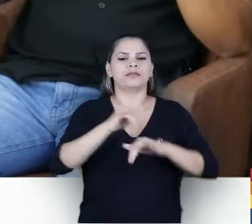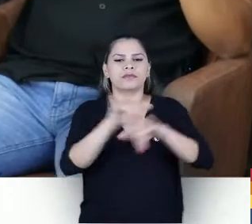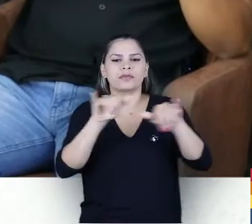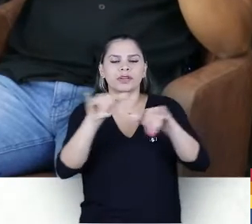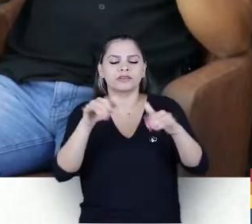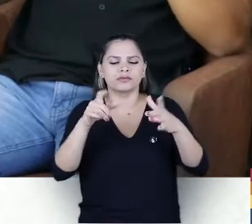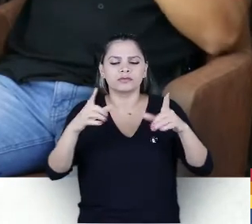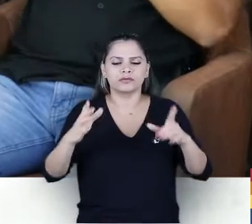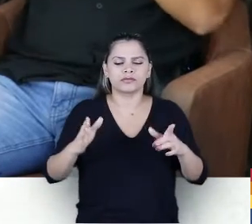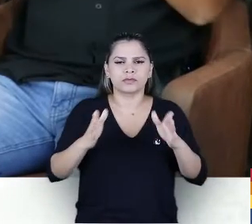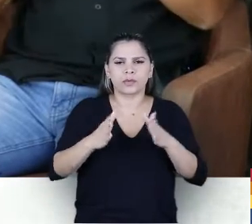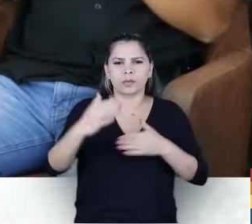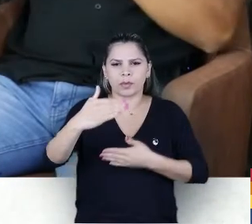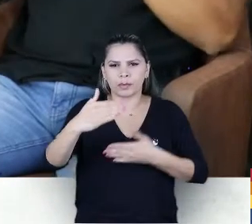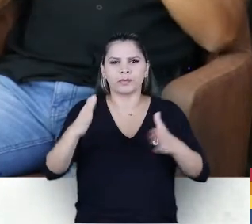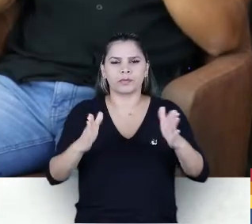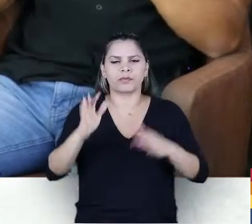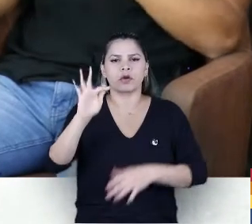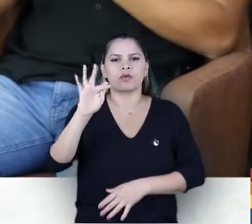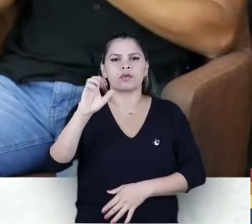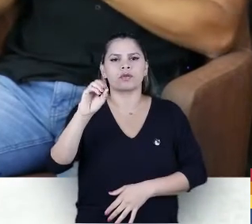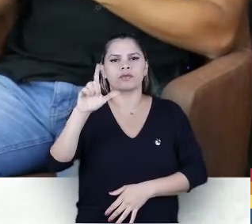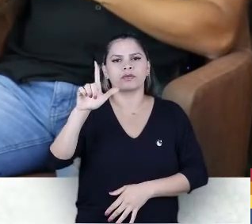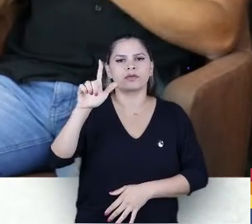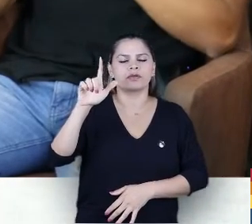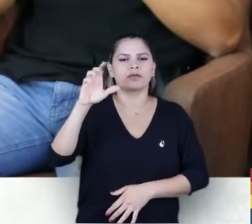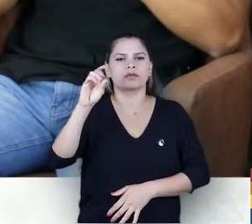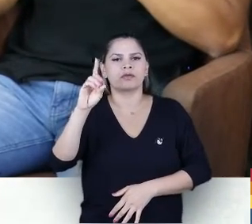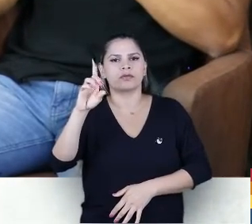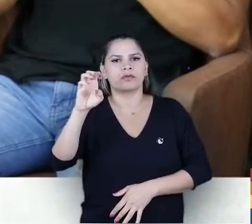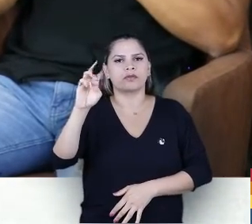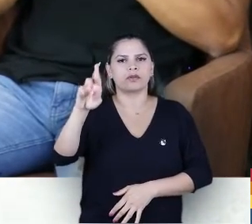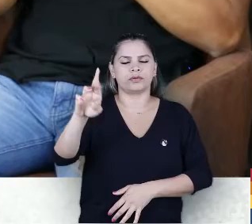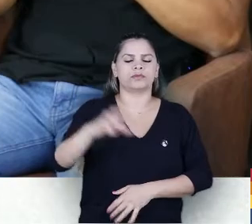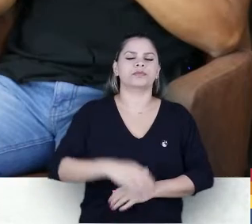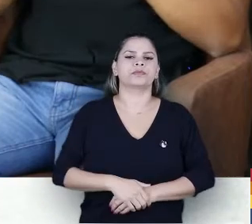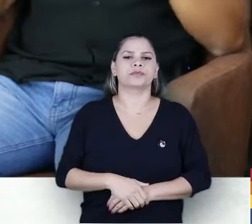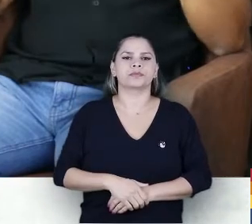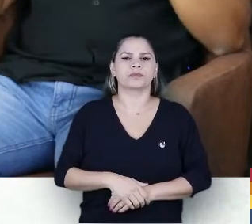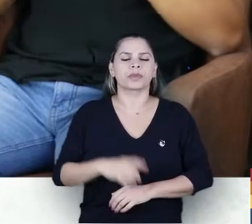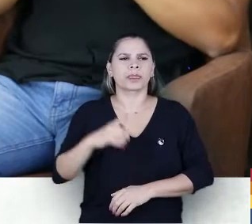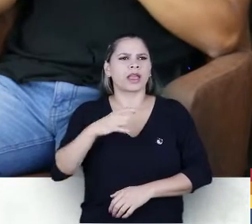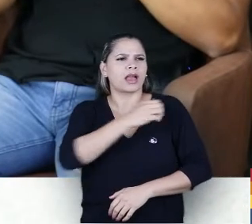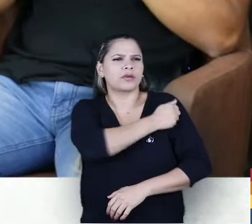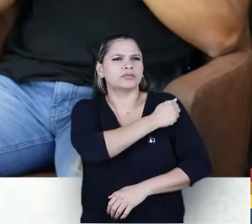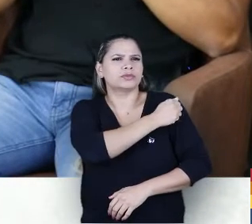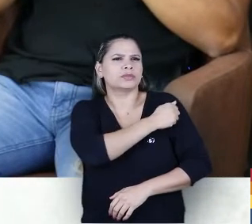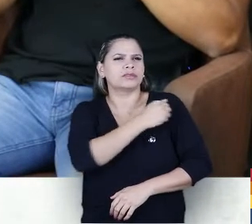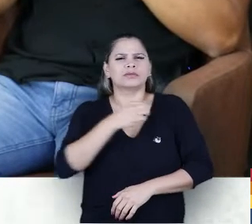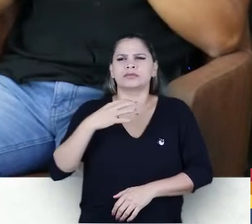para o centro de Ribamar e distribuir, né, nas ruas esse folder informativo. E